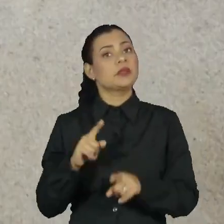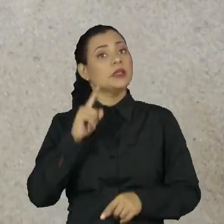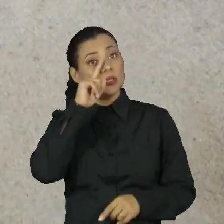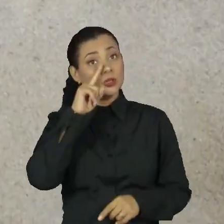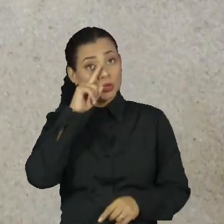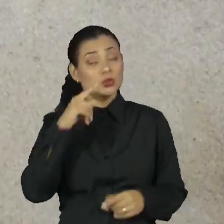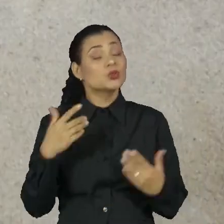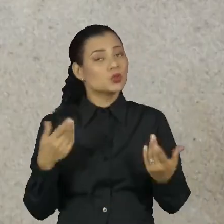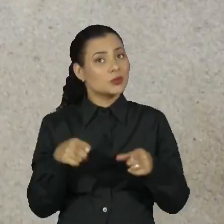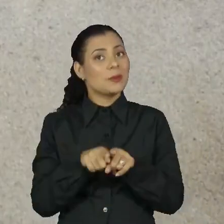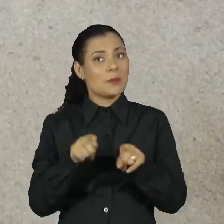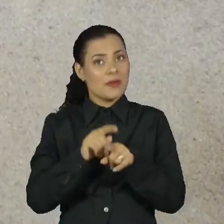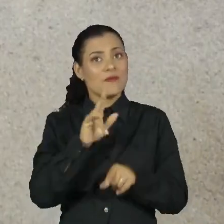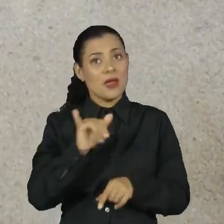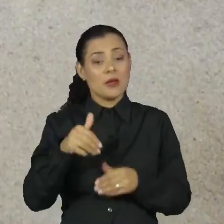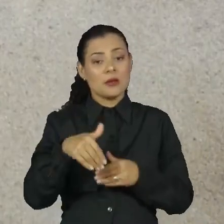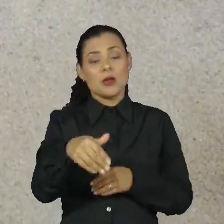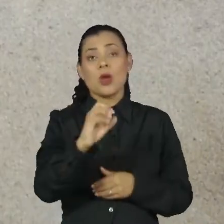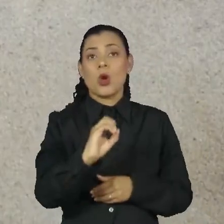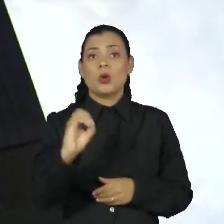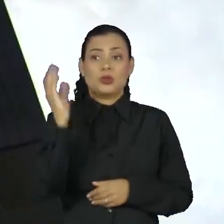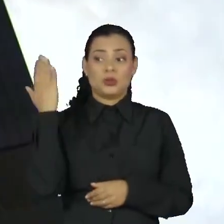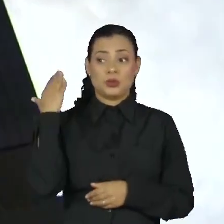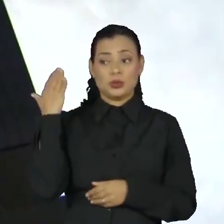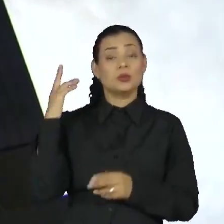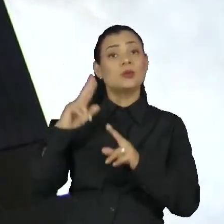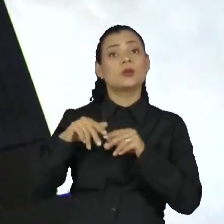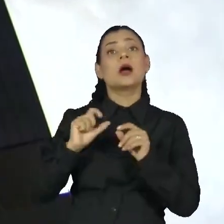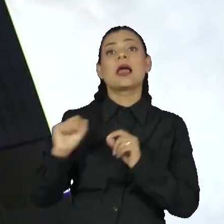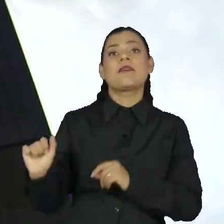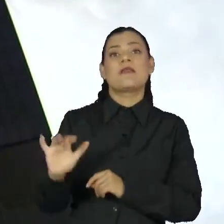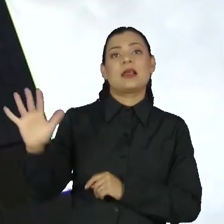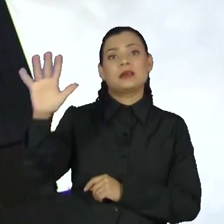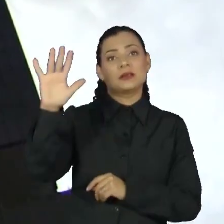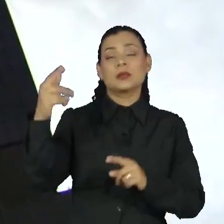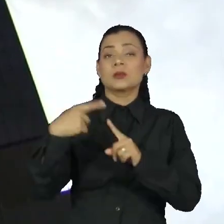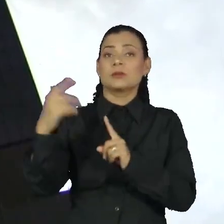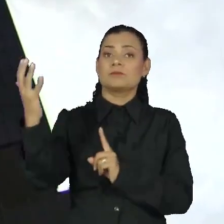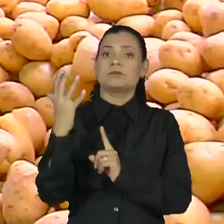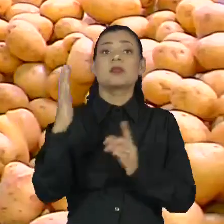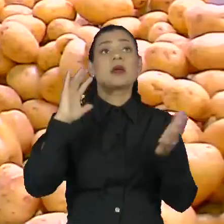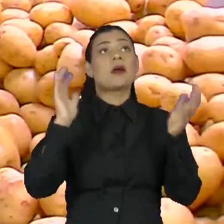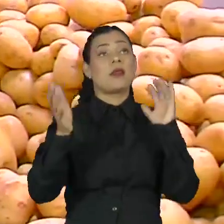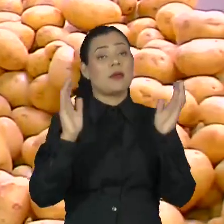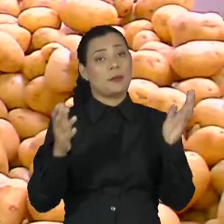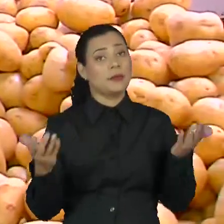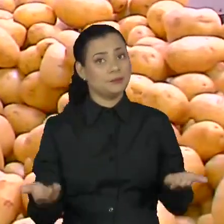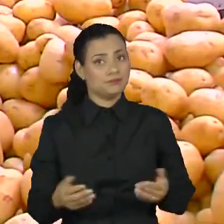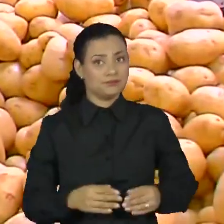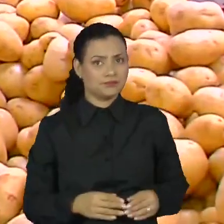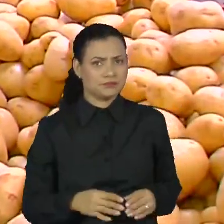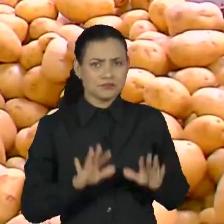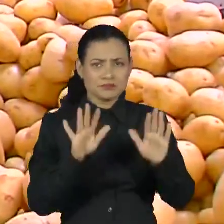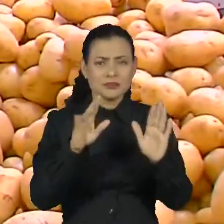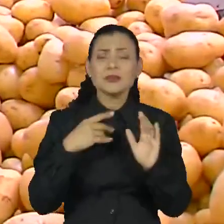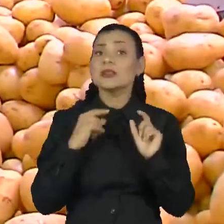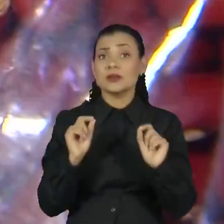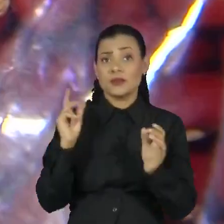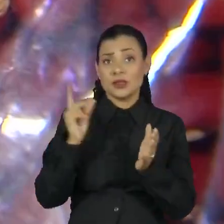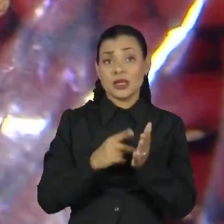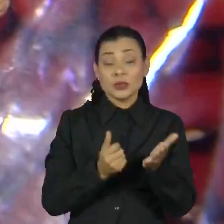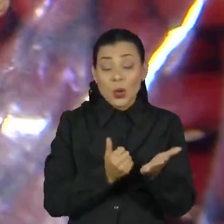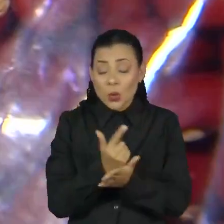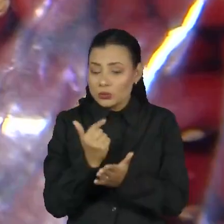e oportunidades divulgado em outubro para o aumento da inflação por questões ambientais. Na ponta da cadeia, o